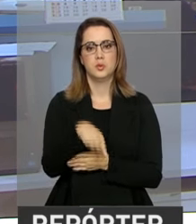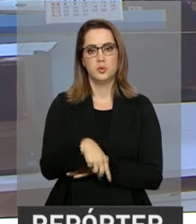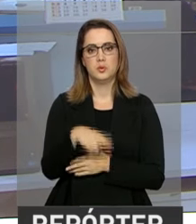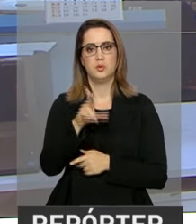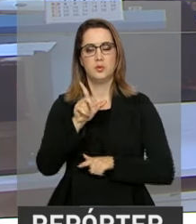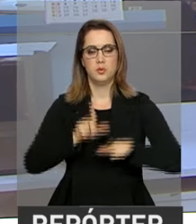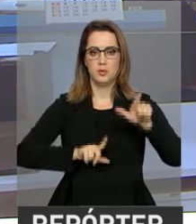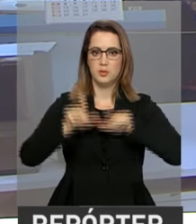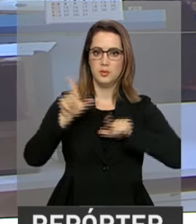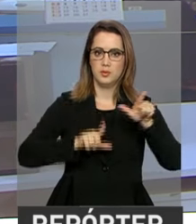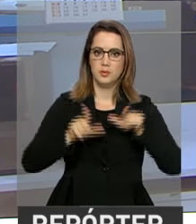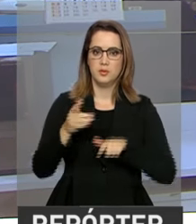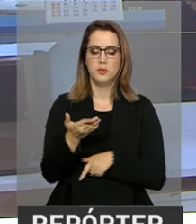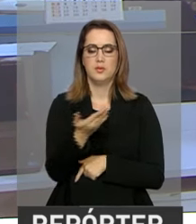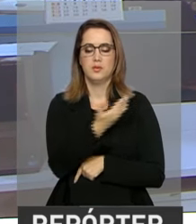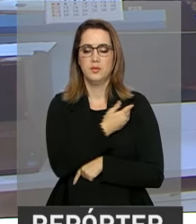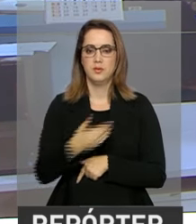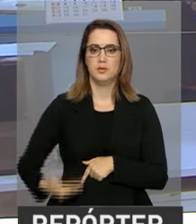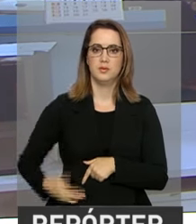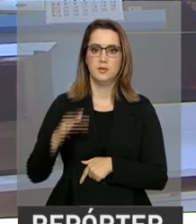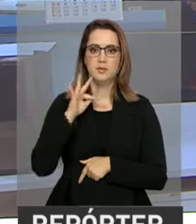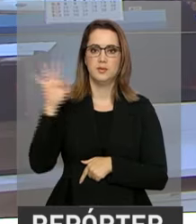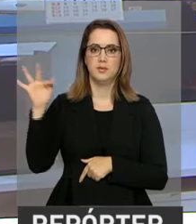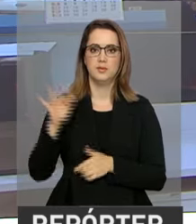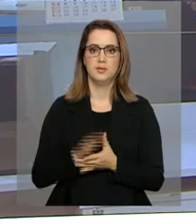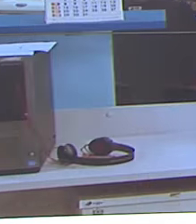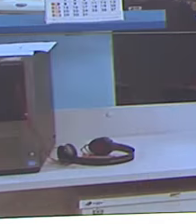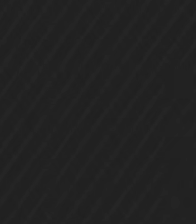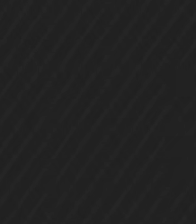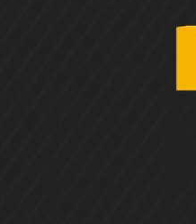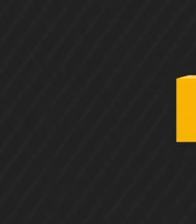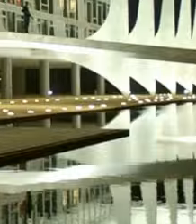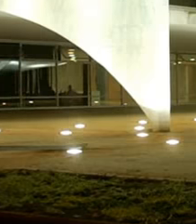continue com a gente aqui na NBR a TV do Governo